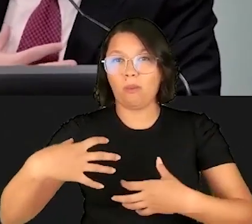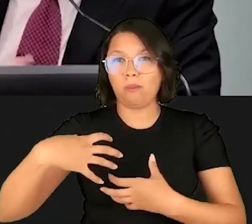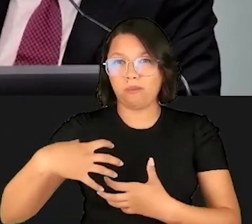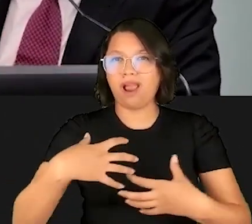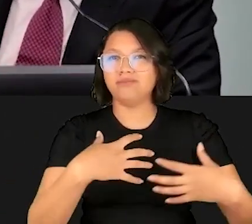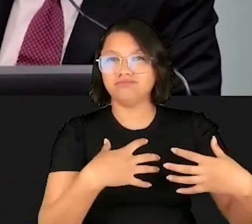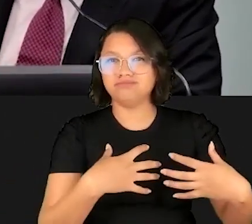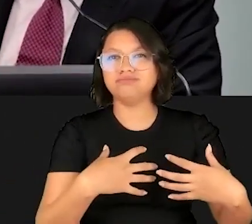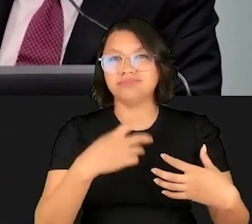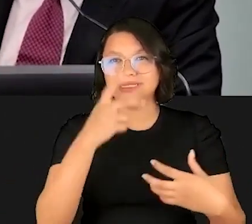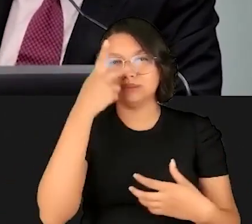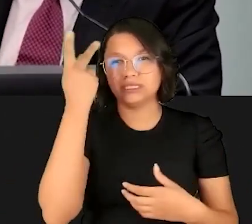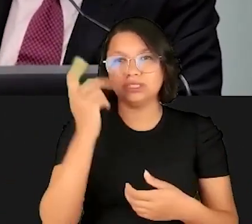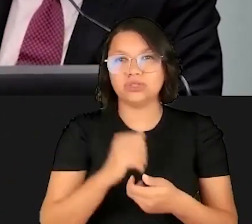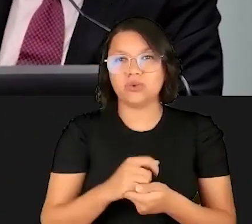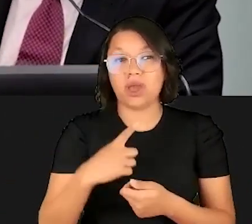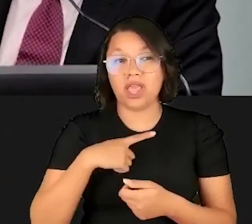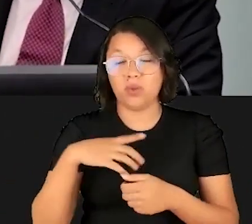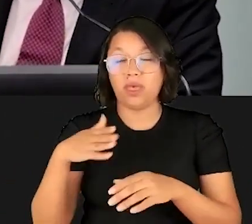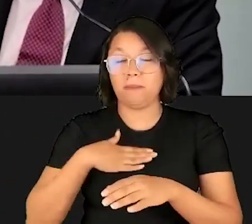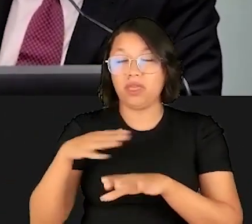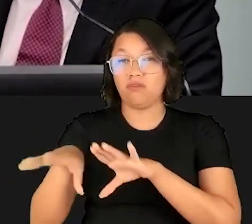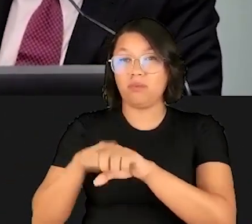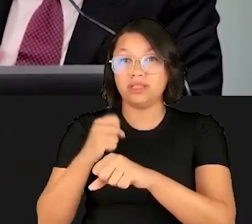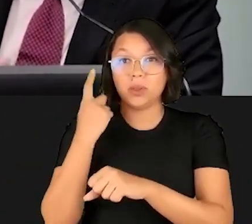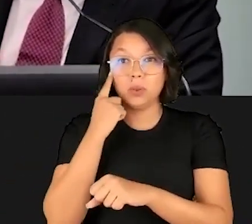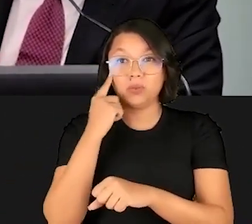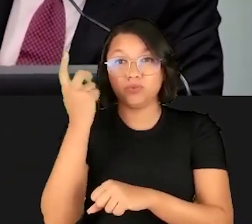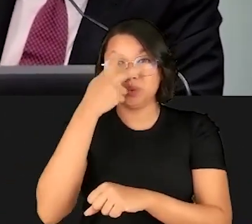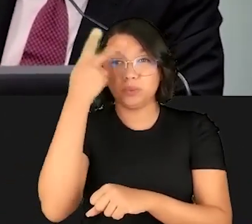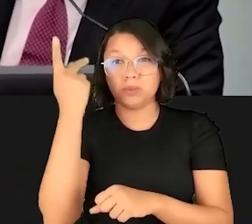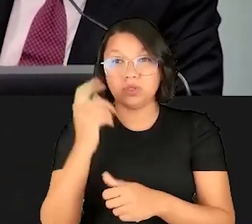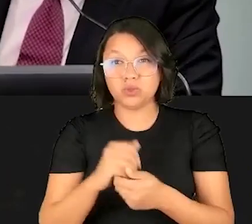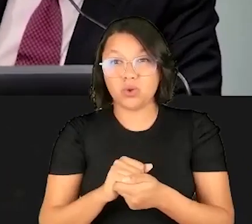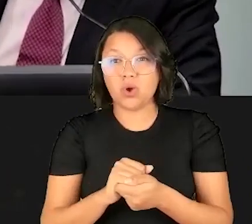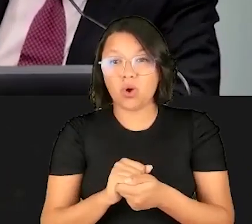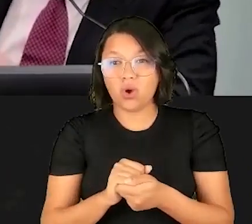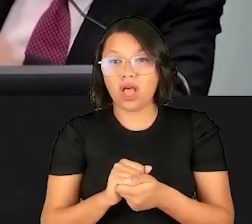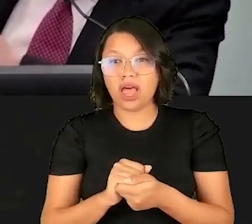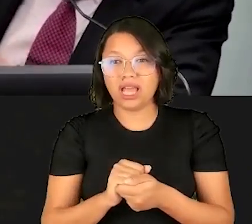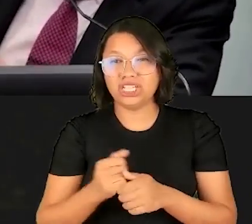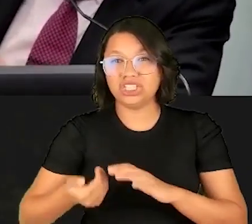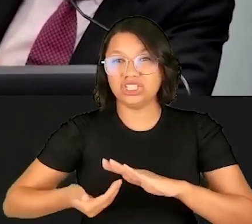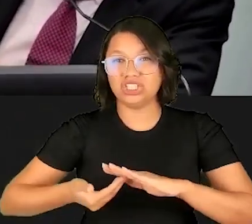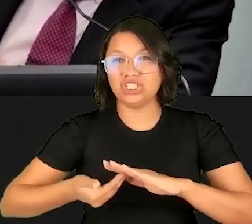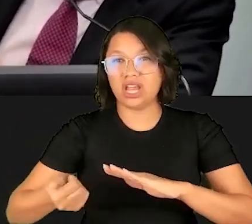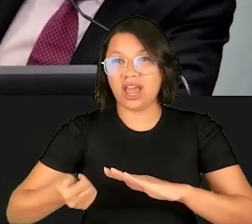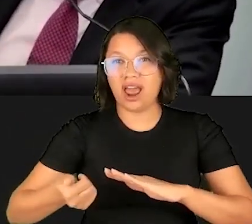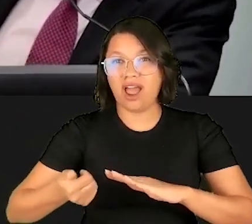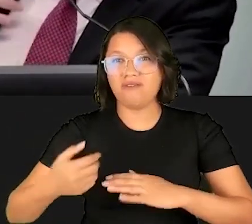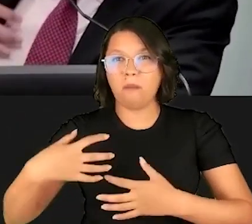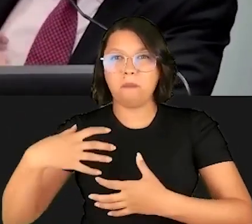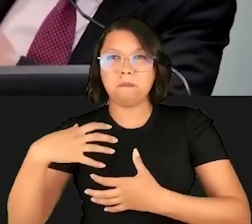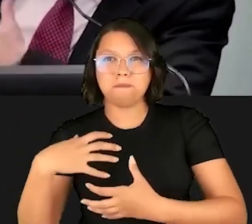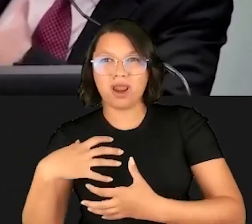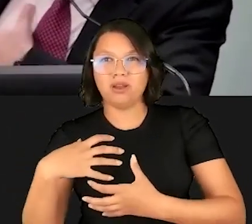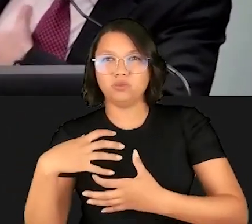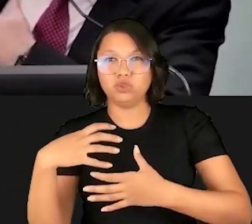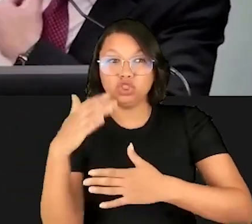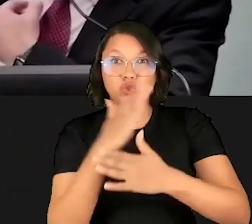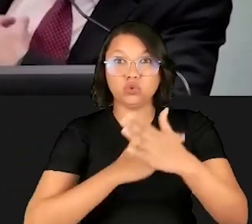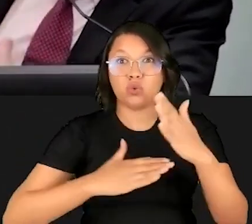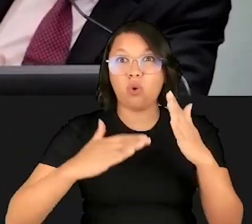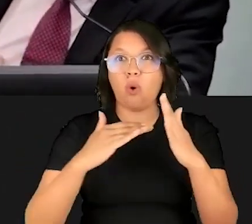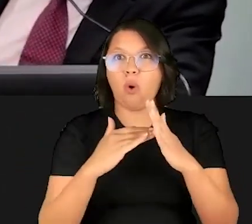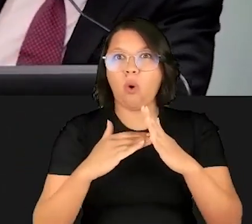formação, vi pacientes com essa mastectomia, e era uma coisa extremamente deformante para a mulher, porque não tirava só a mama, tirava a mama e toda a musculatura,